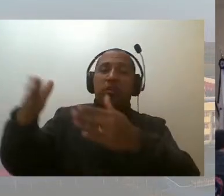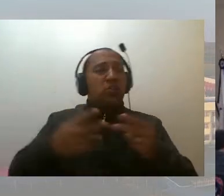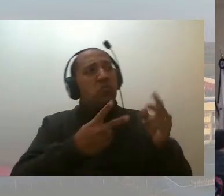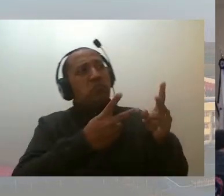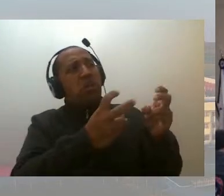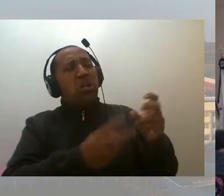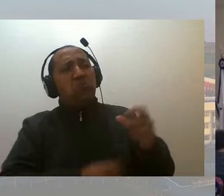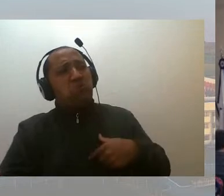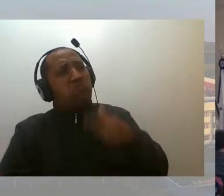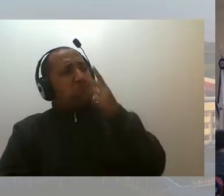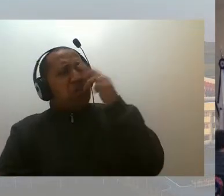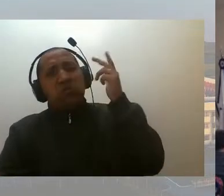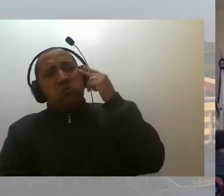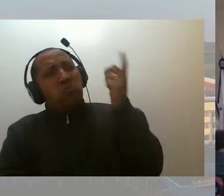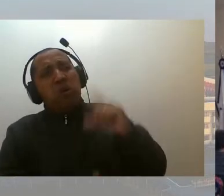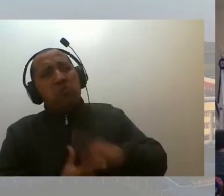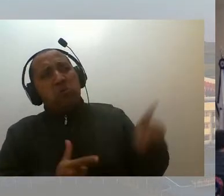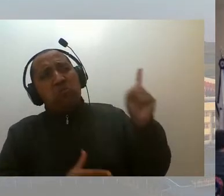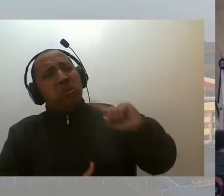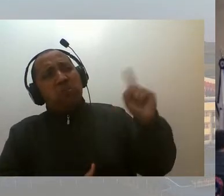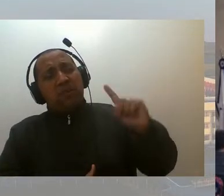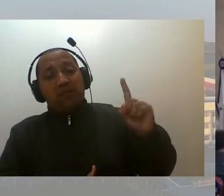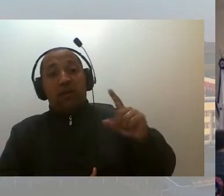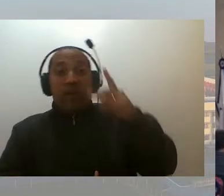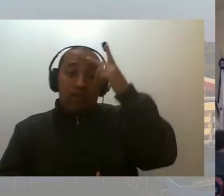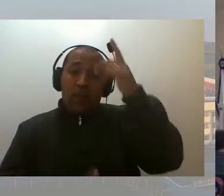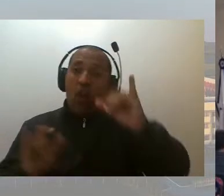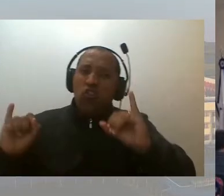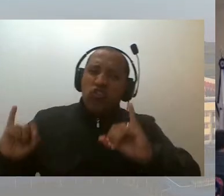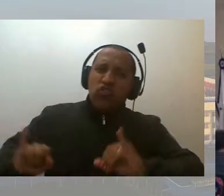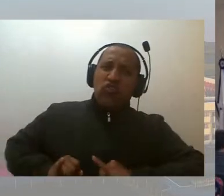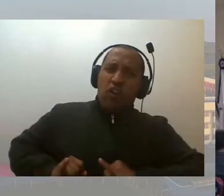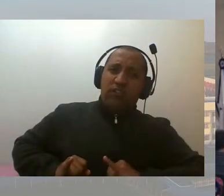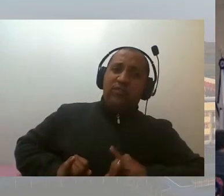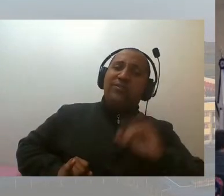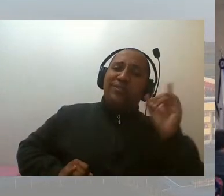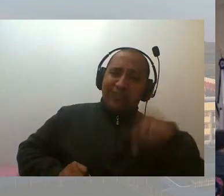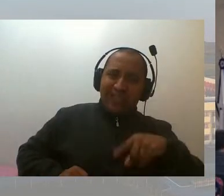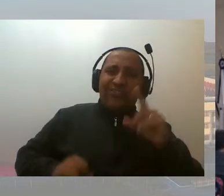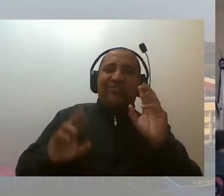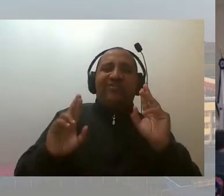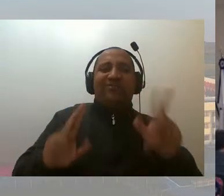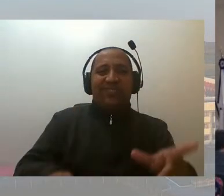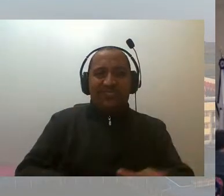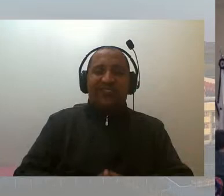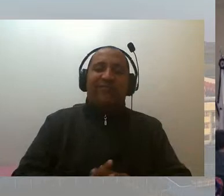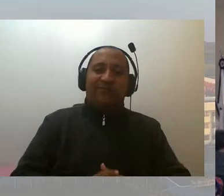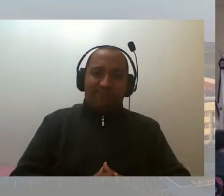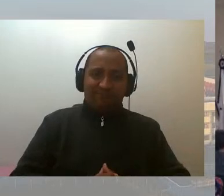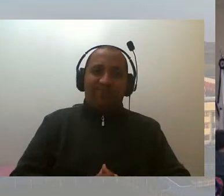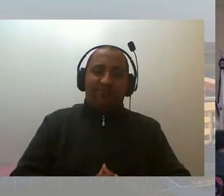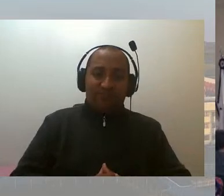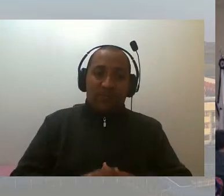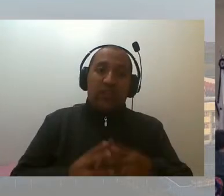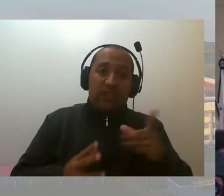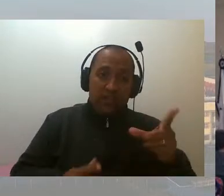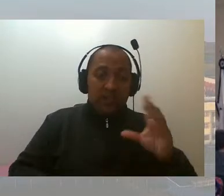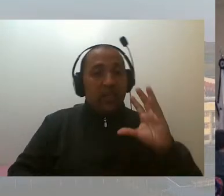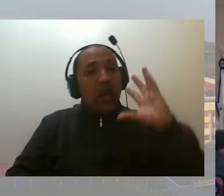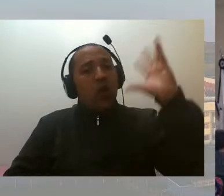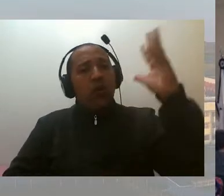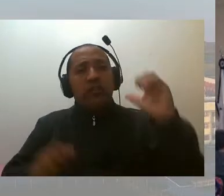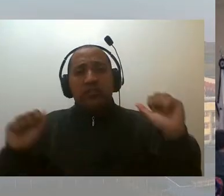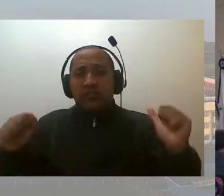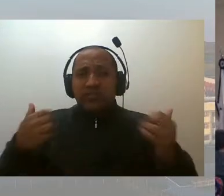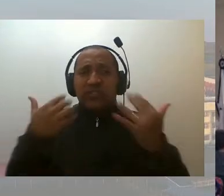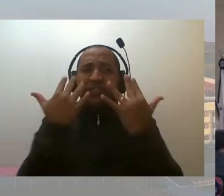violento. Mas, para quem sofre, né, é diferente. Então, quando aconteceu aquele evento, aquilo